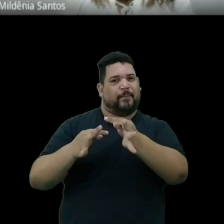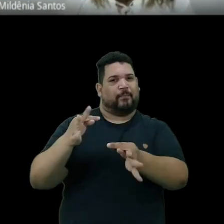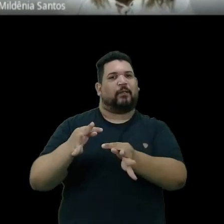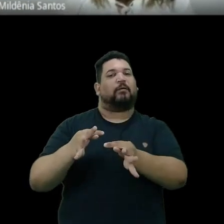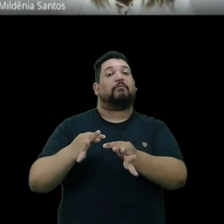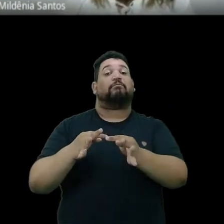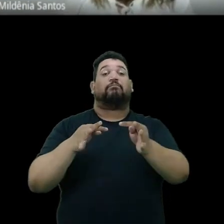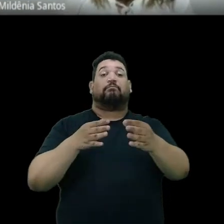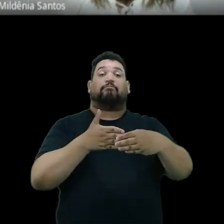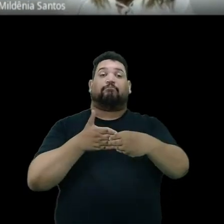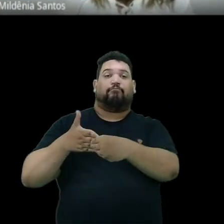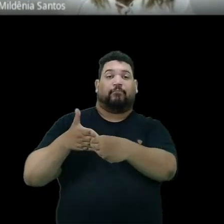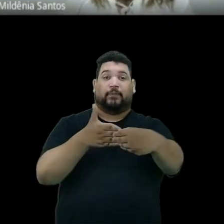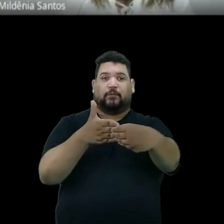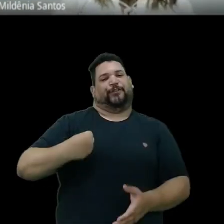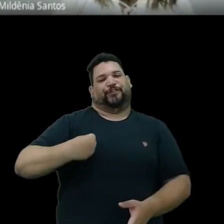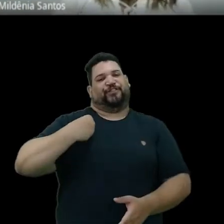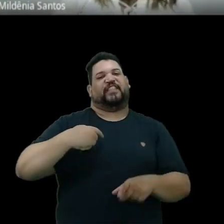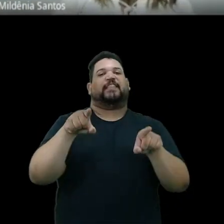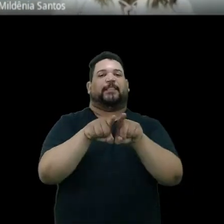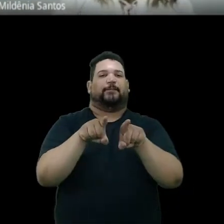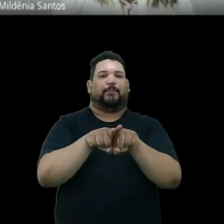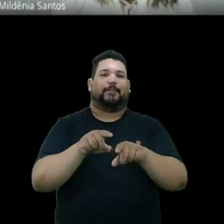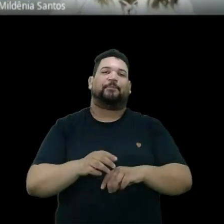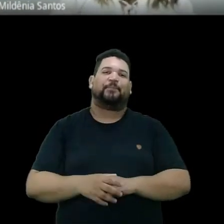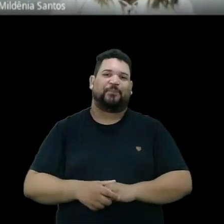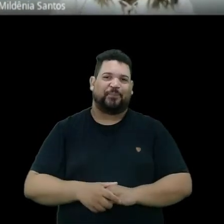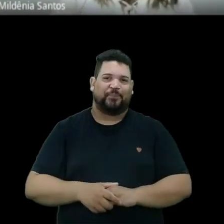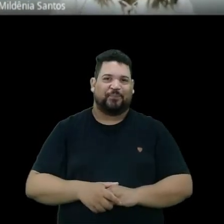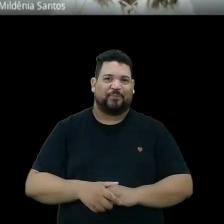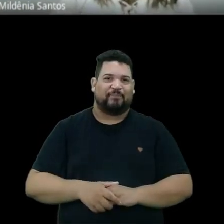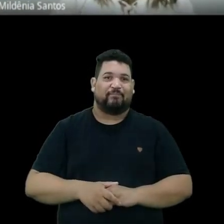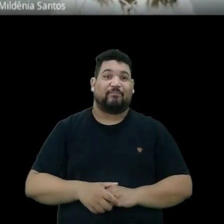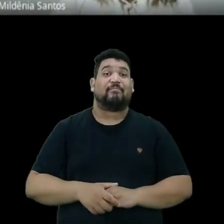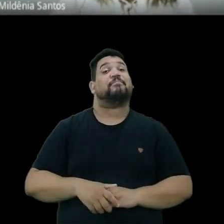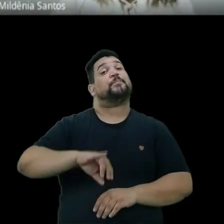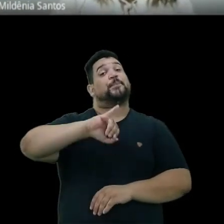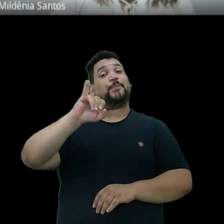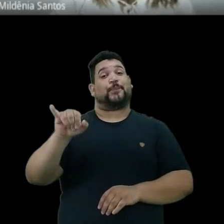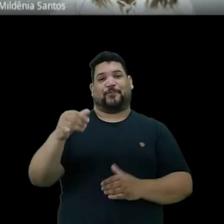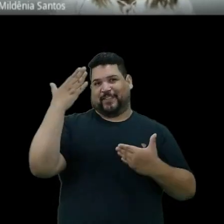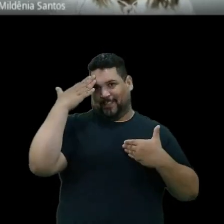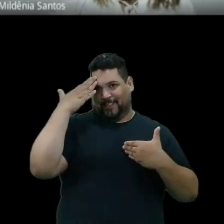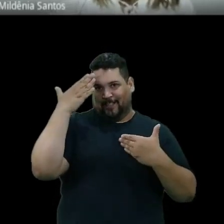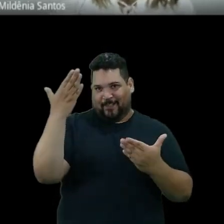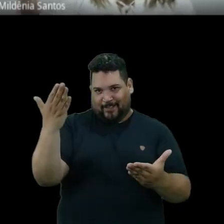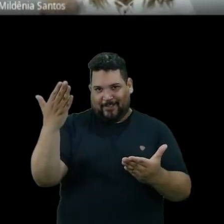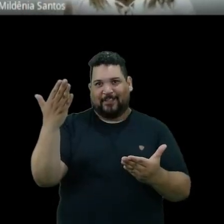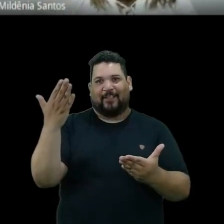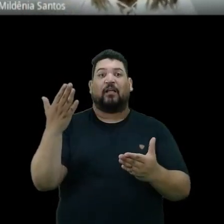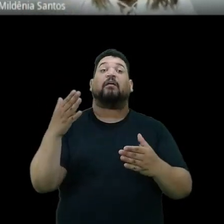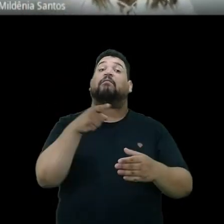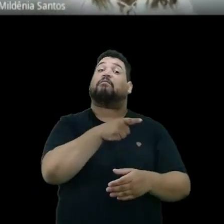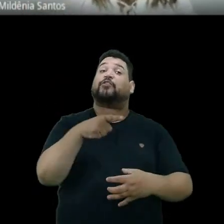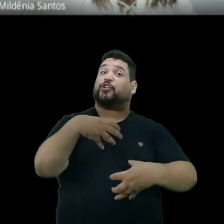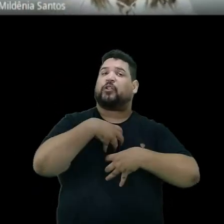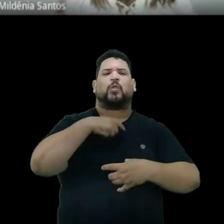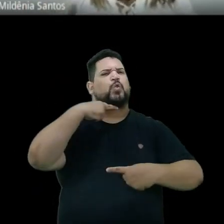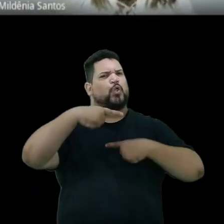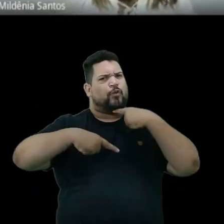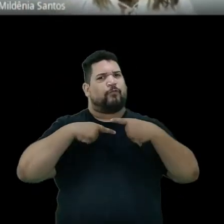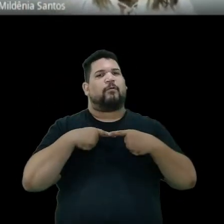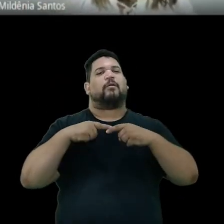nessa equipe multidisciplinar. Quero agradecer e qualquer dúvida, volta à